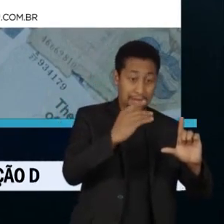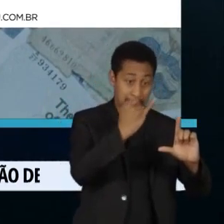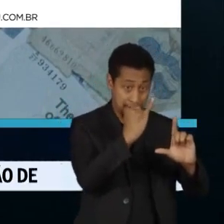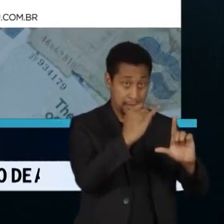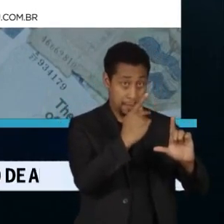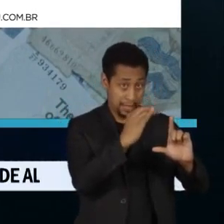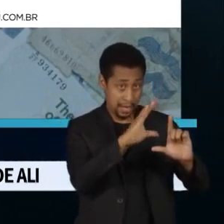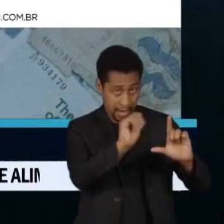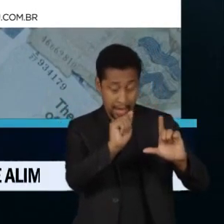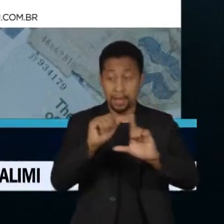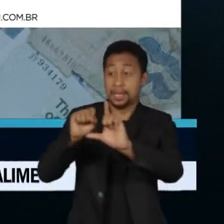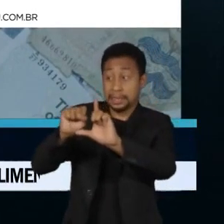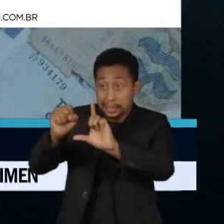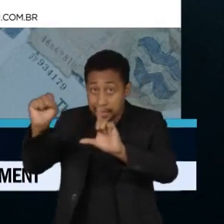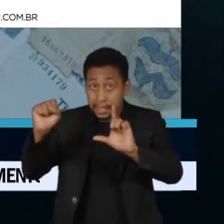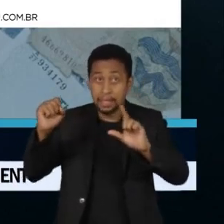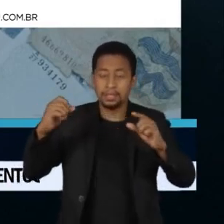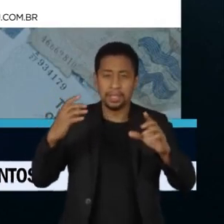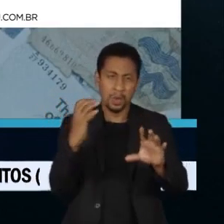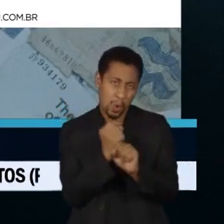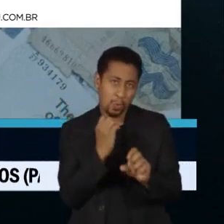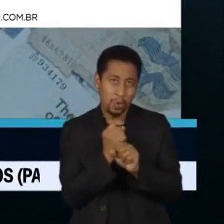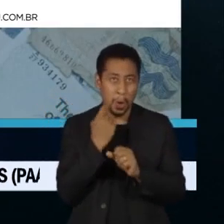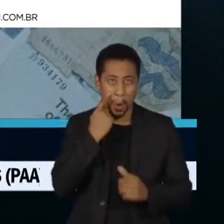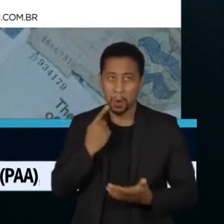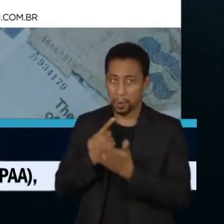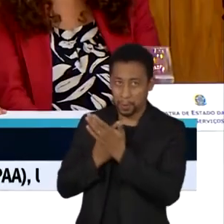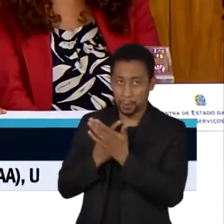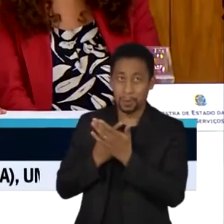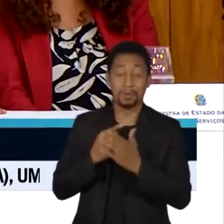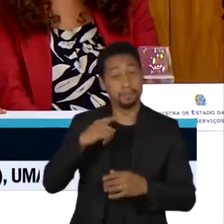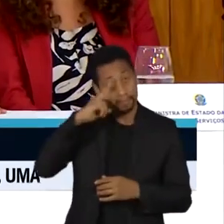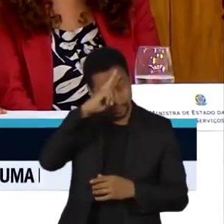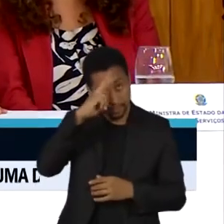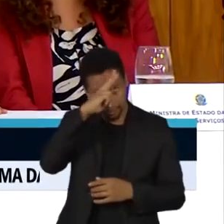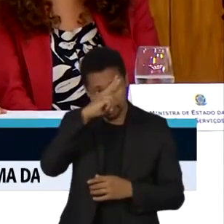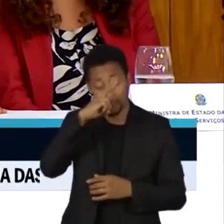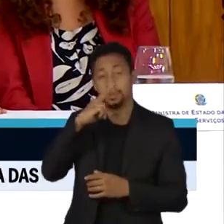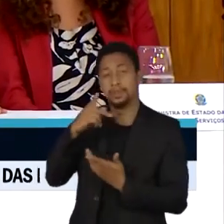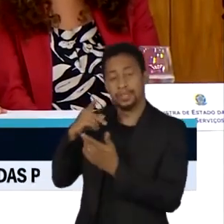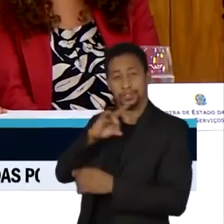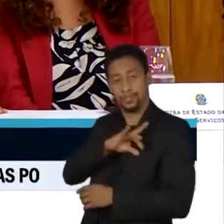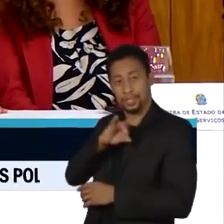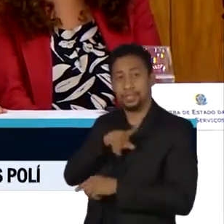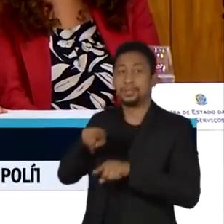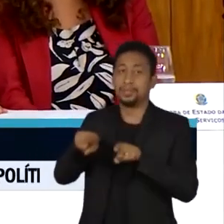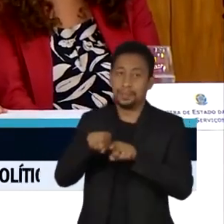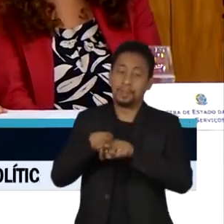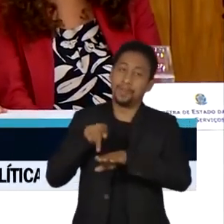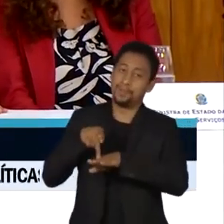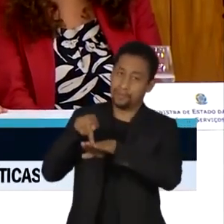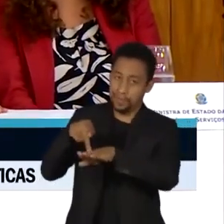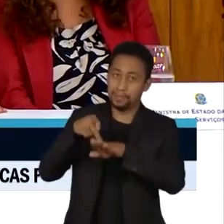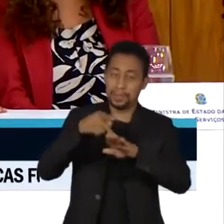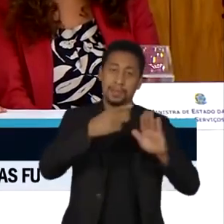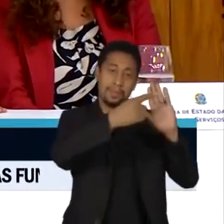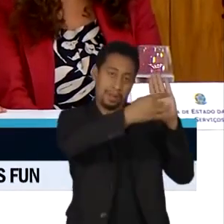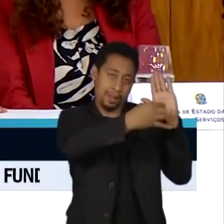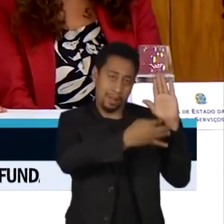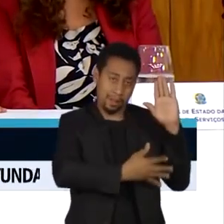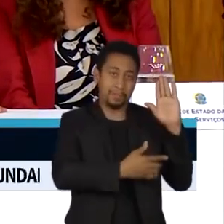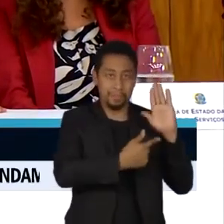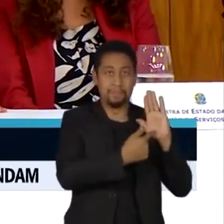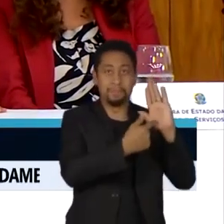meses, seguido pelo México, Chile e Filipinas. Nesta quarta-feira, foi a vez do ministro da Casa